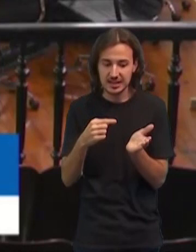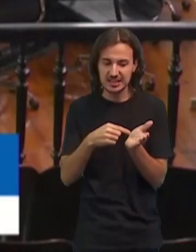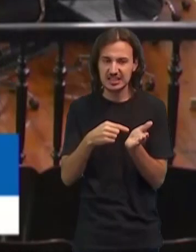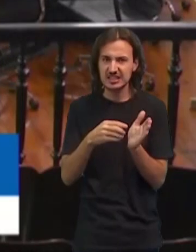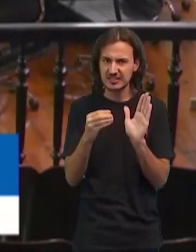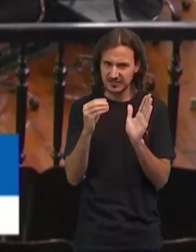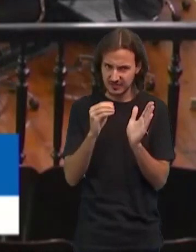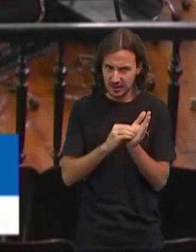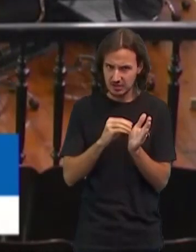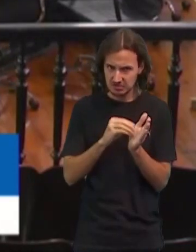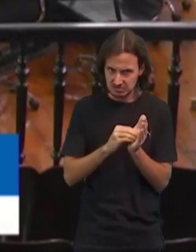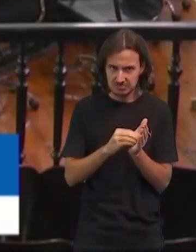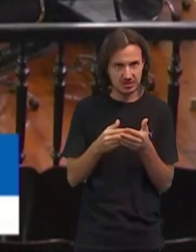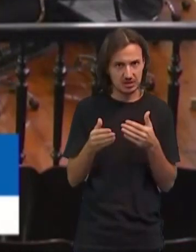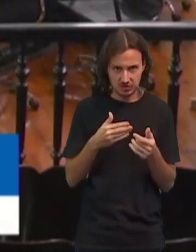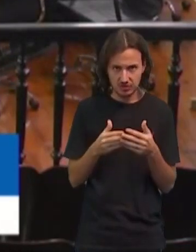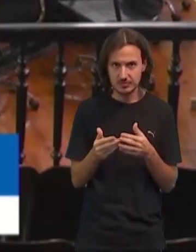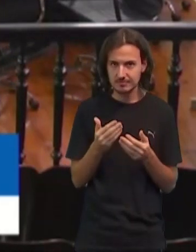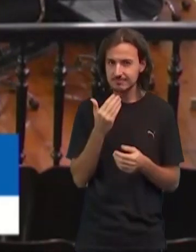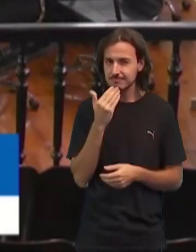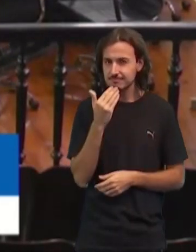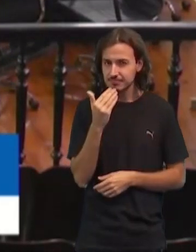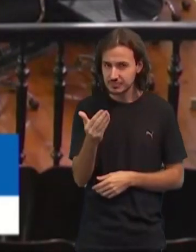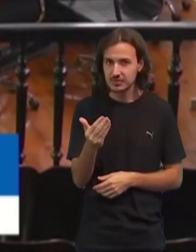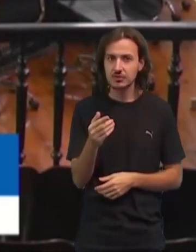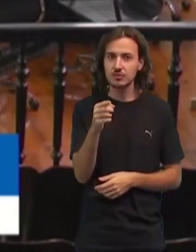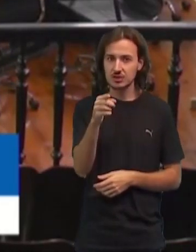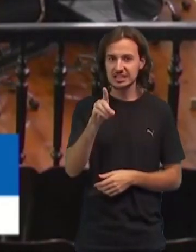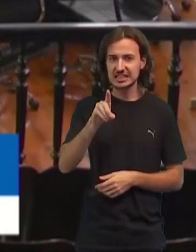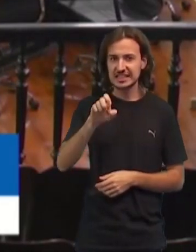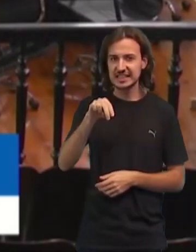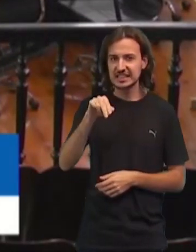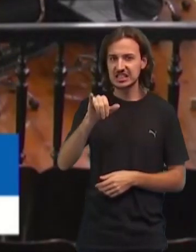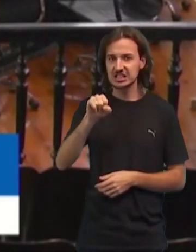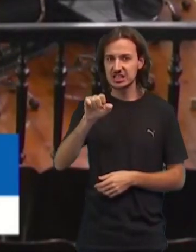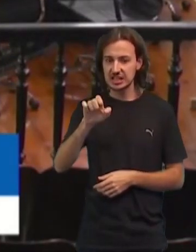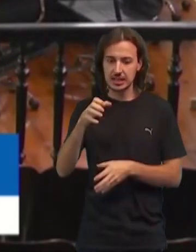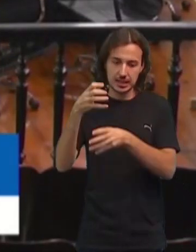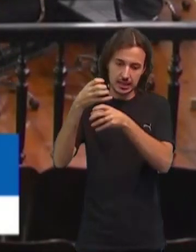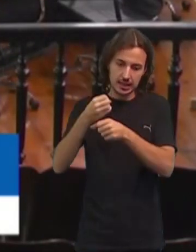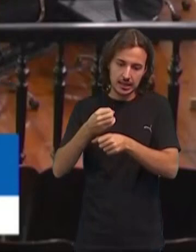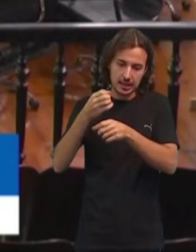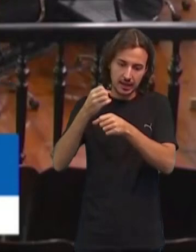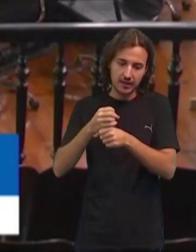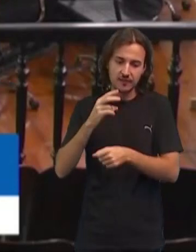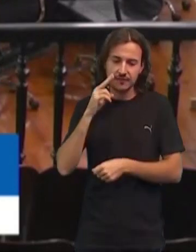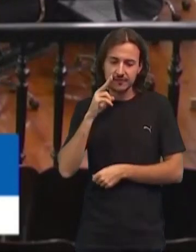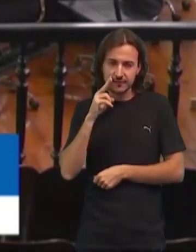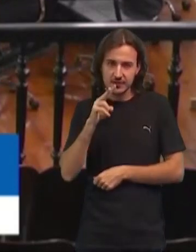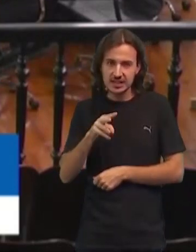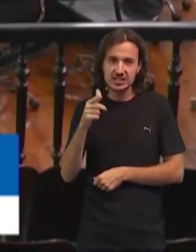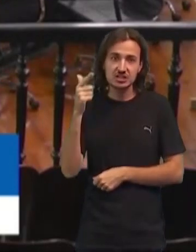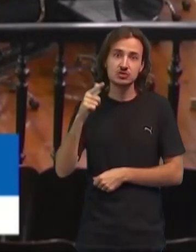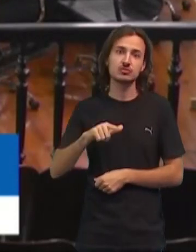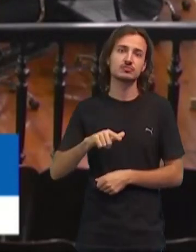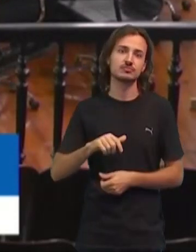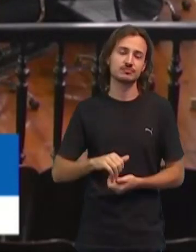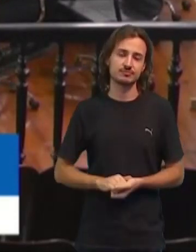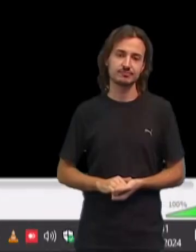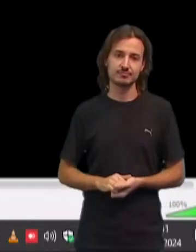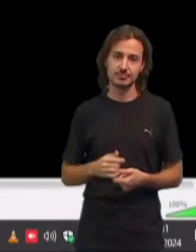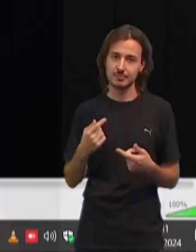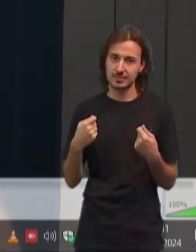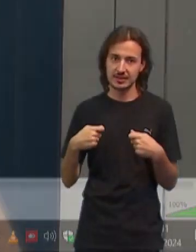nobre secretária. Elis, verifique isso para a gente, esse cálculo, isso seja colocado transparentemente na cidade de